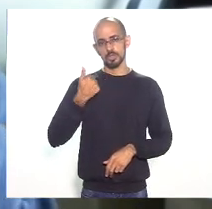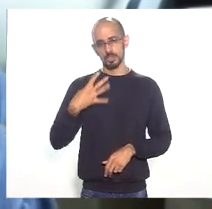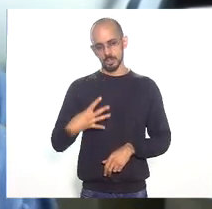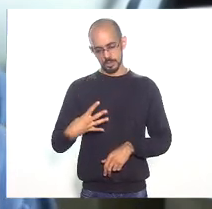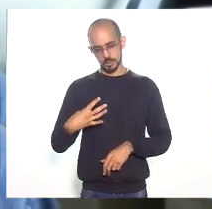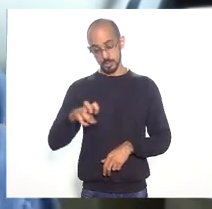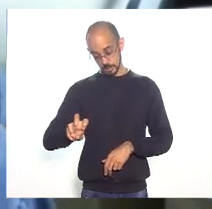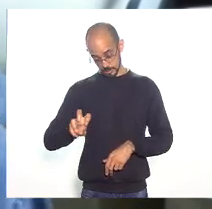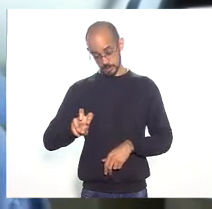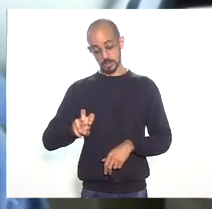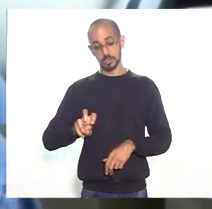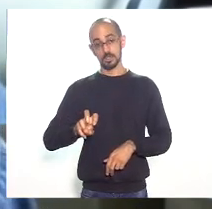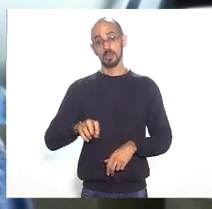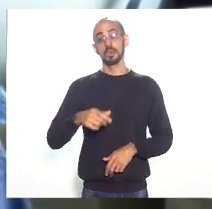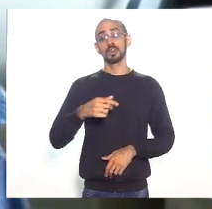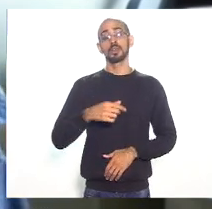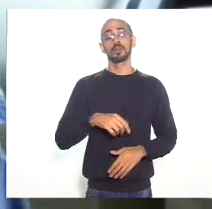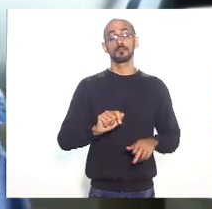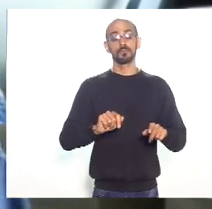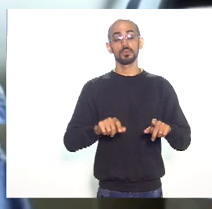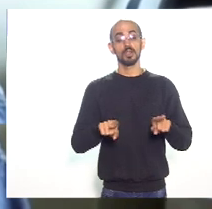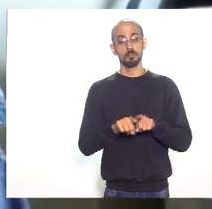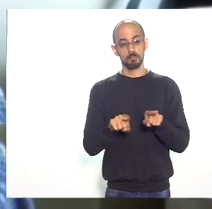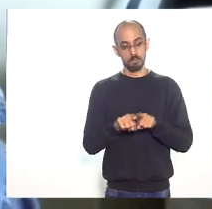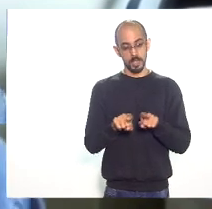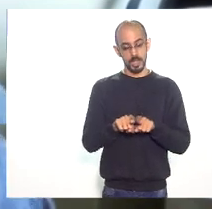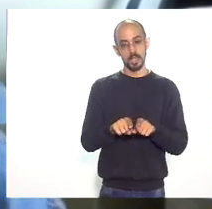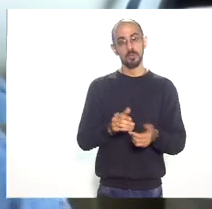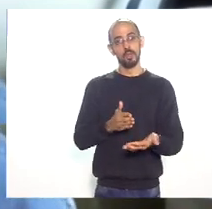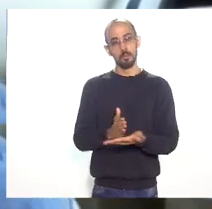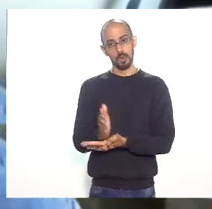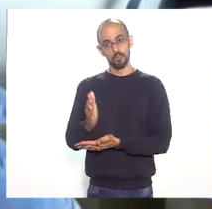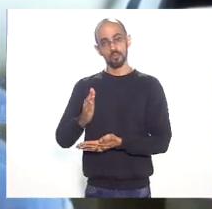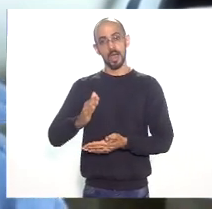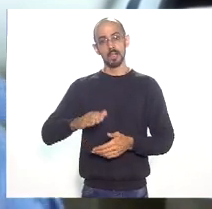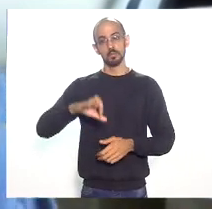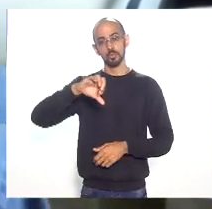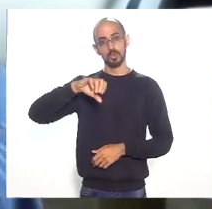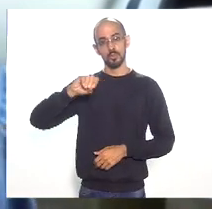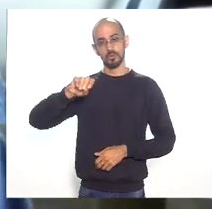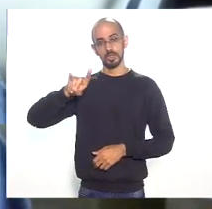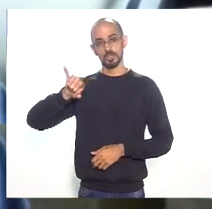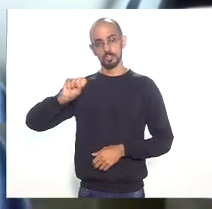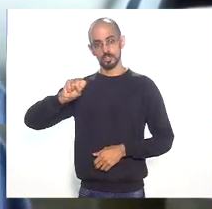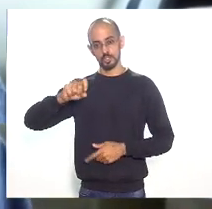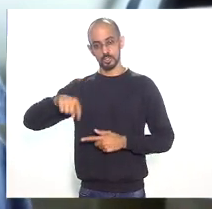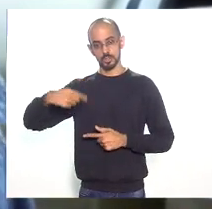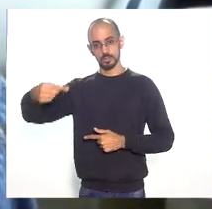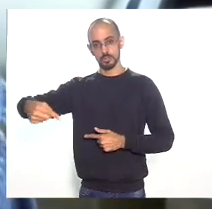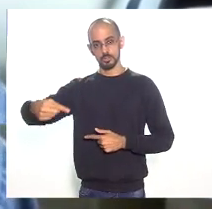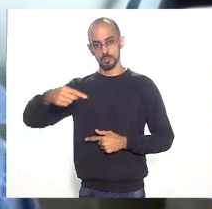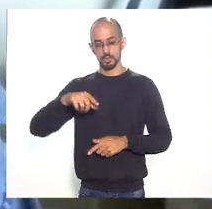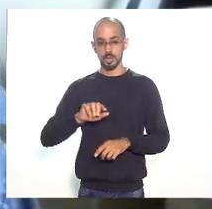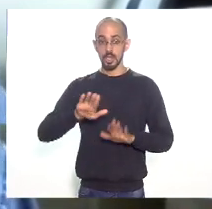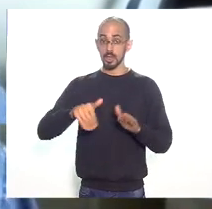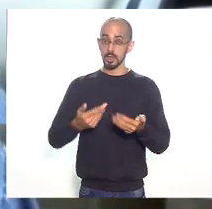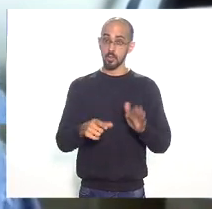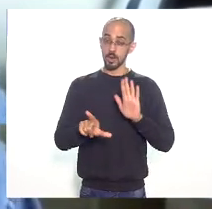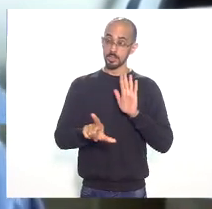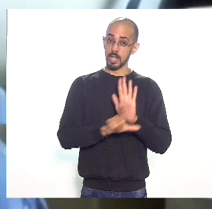aprovado com o princípio nonagesimal. Ora, esta lei chega